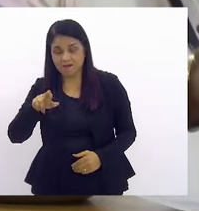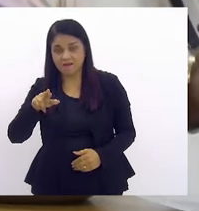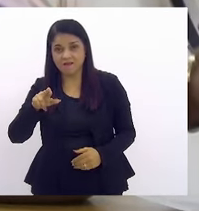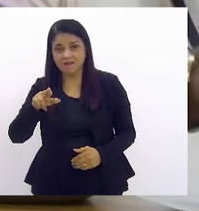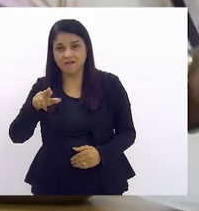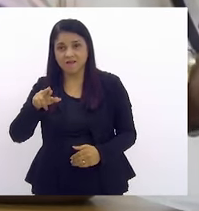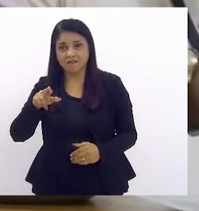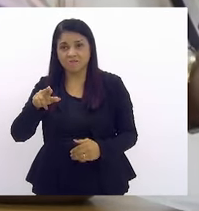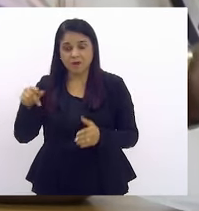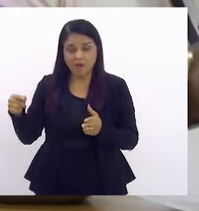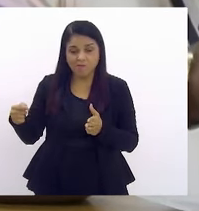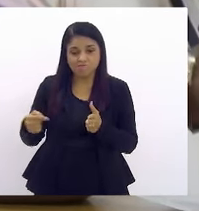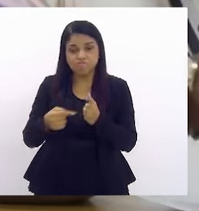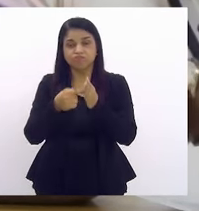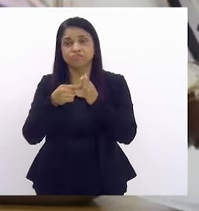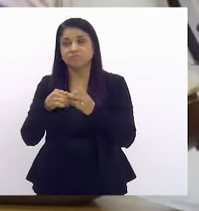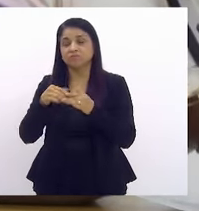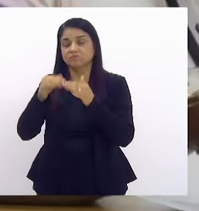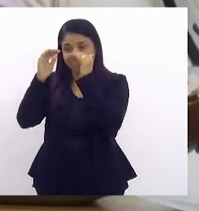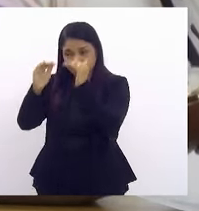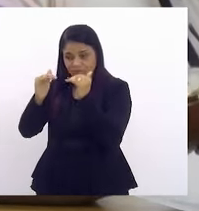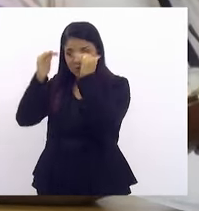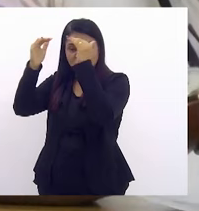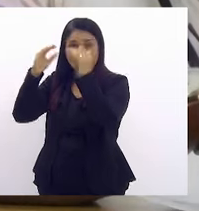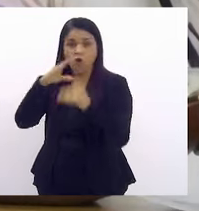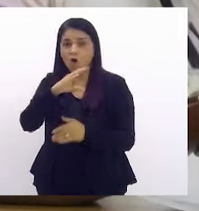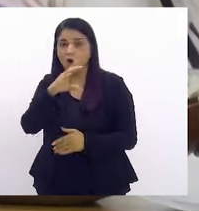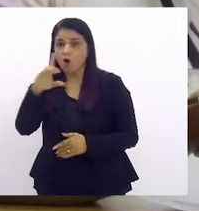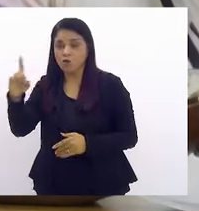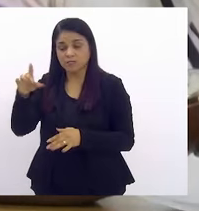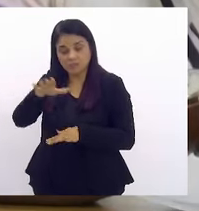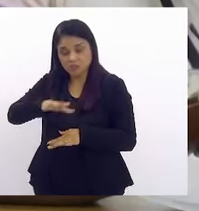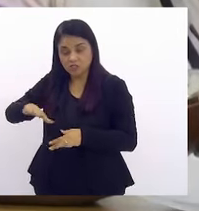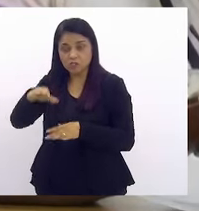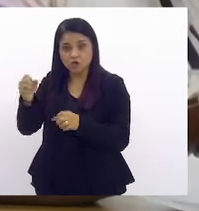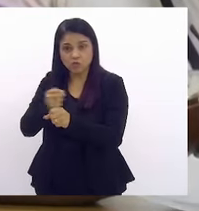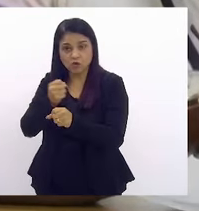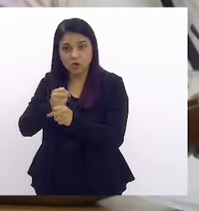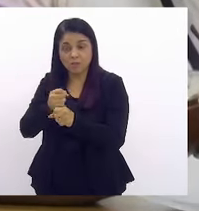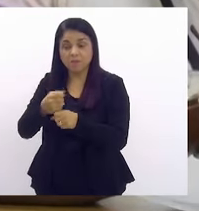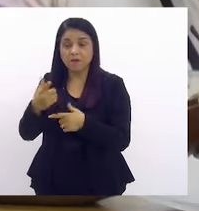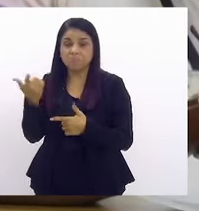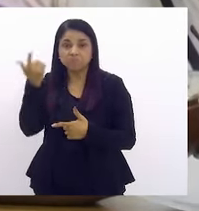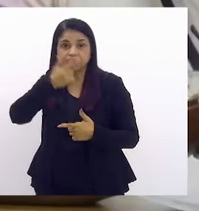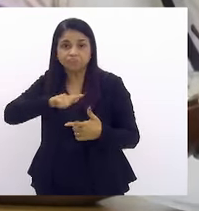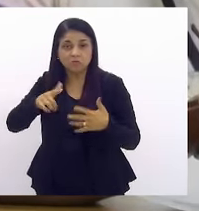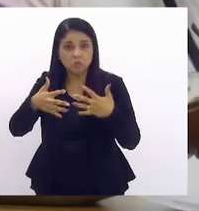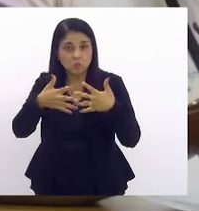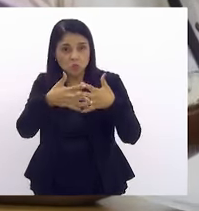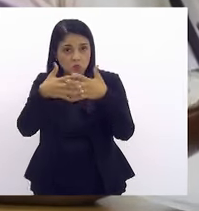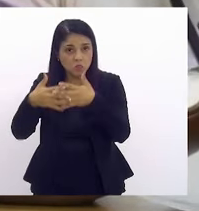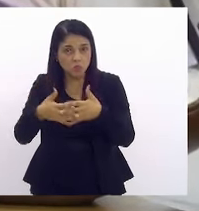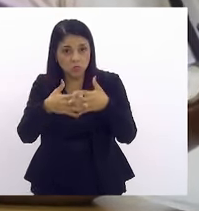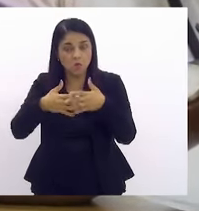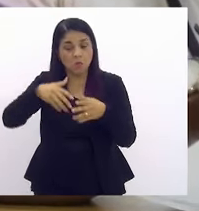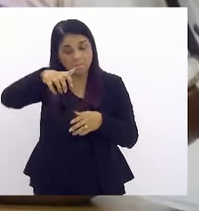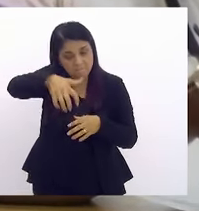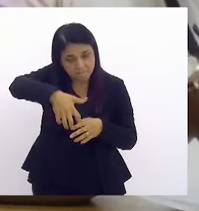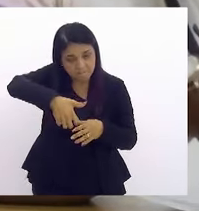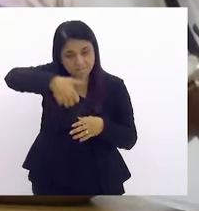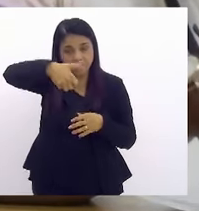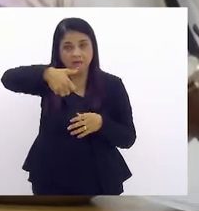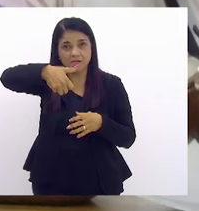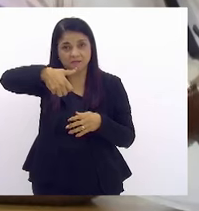o coordenador daquela região de obras para solucionar um caminhão, solucionar uma máquina, aí tem que tirar aquela